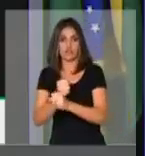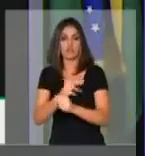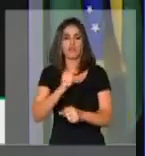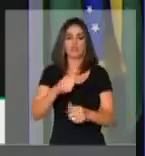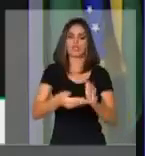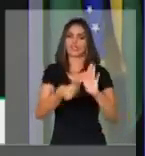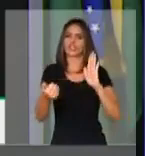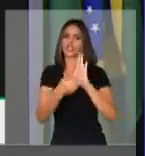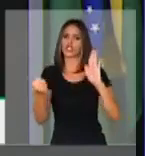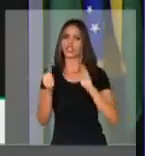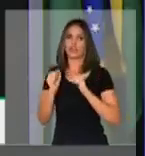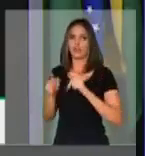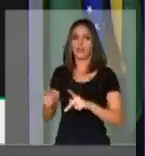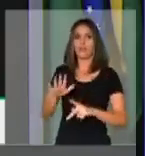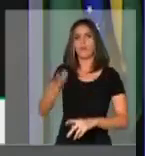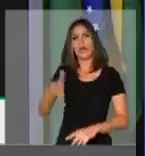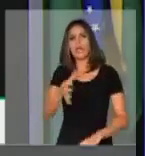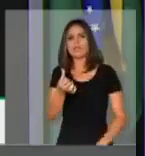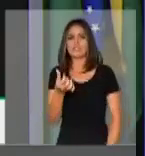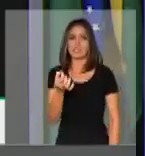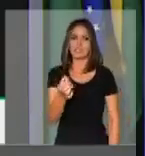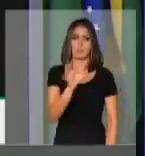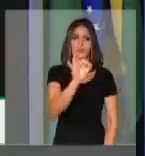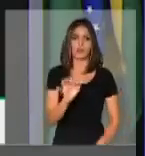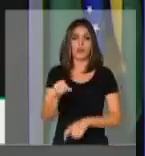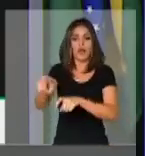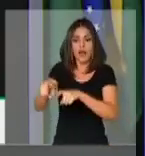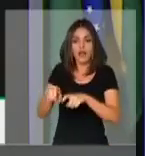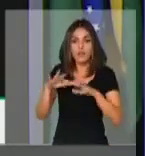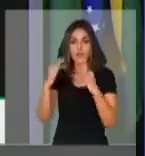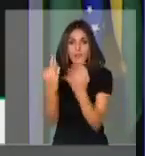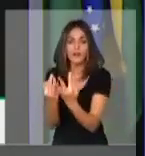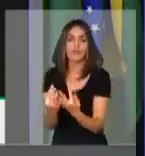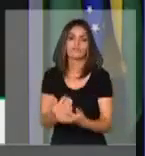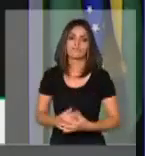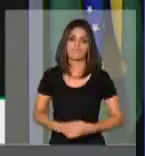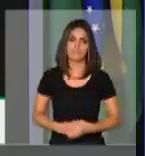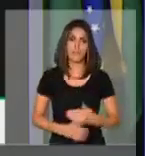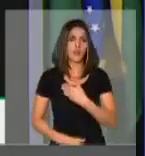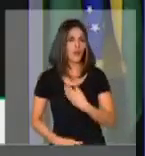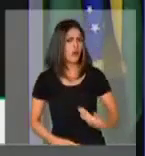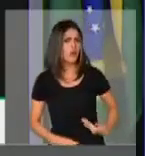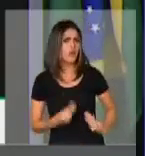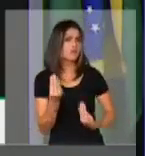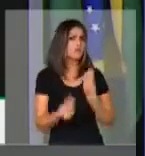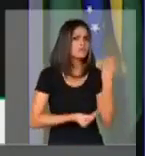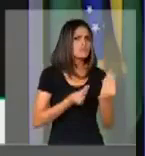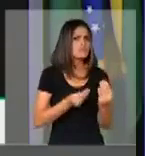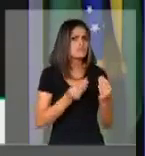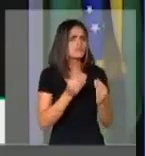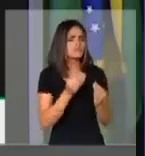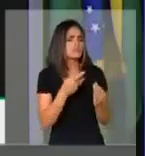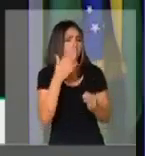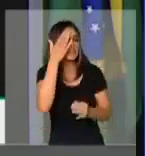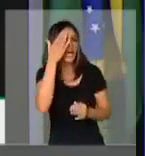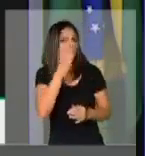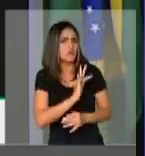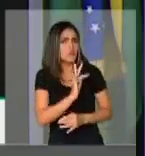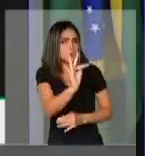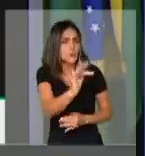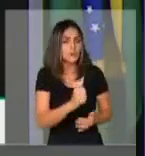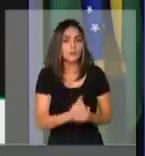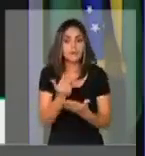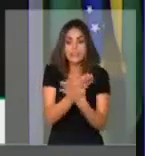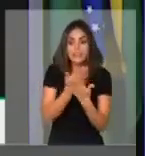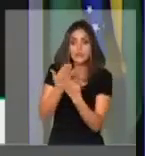um contingente de 60% dos agricultores familiares. O governo fez alguma projeção nesse sentido? Há algum estudo